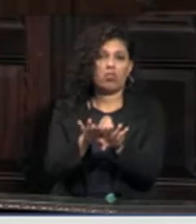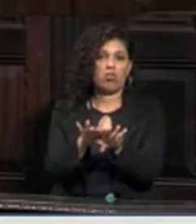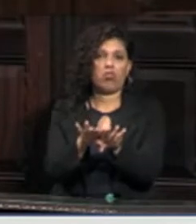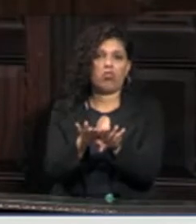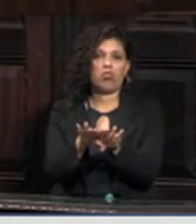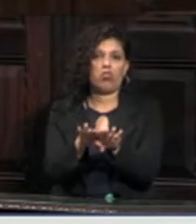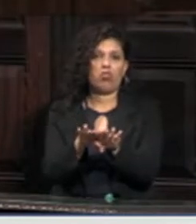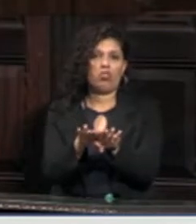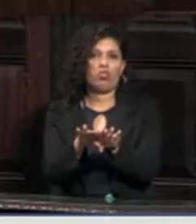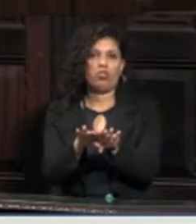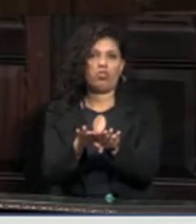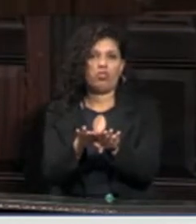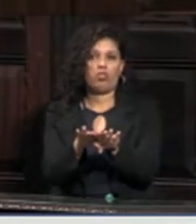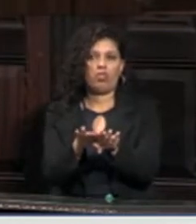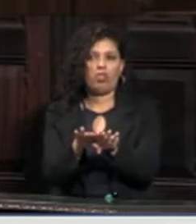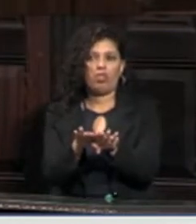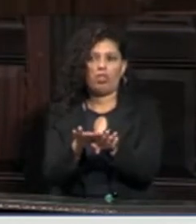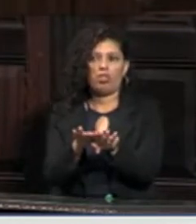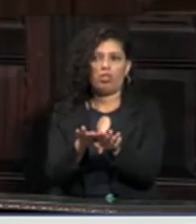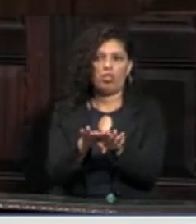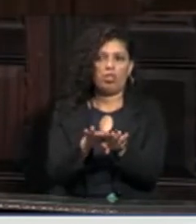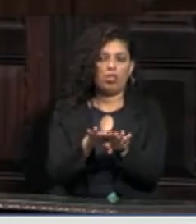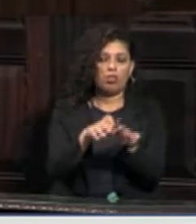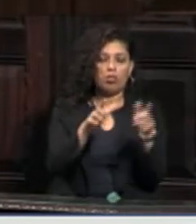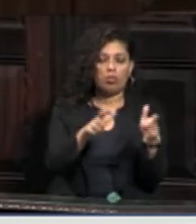com a sociedade fluminense e carioca.